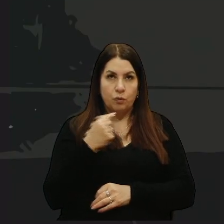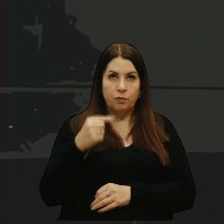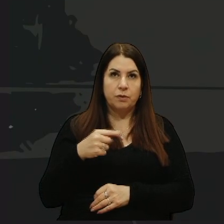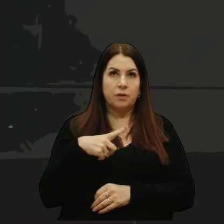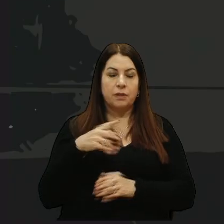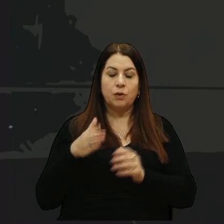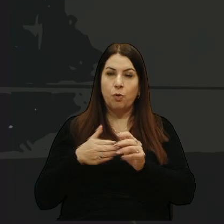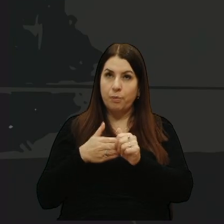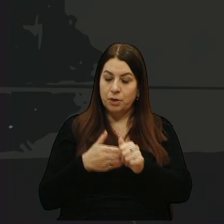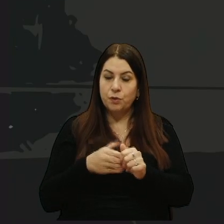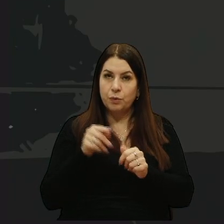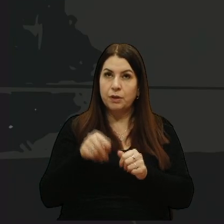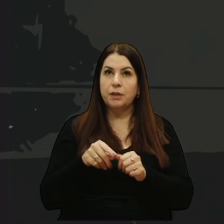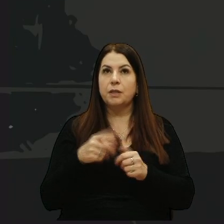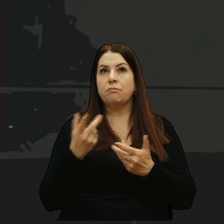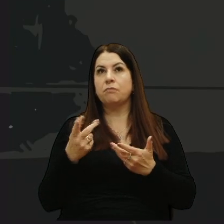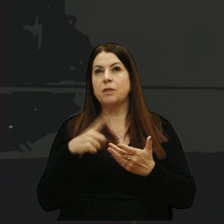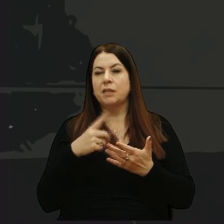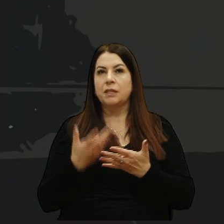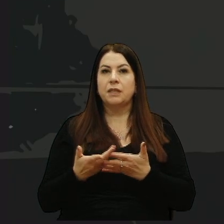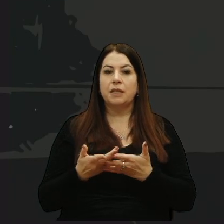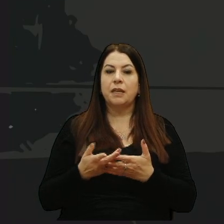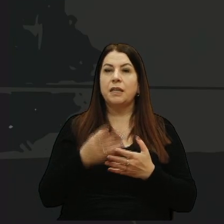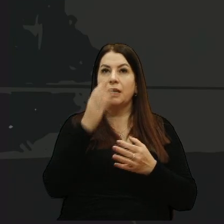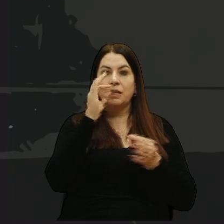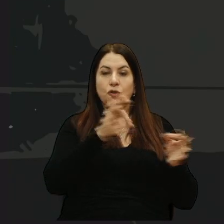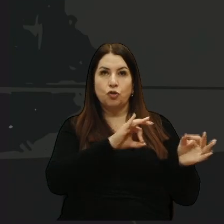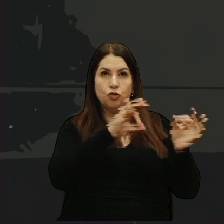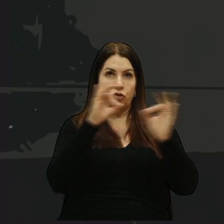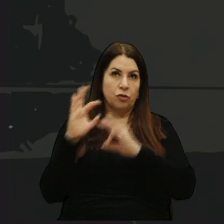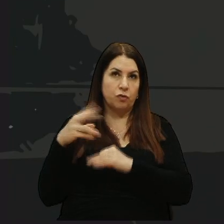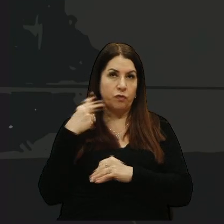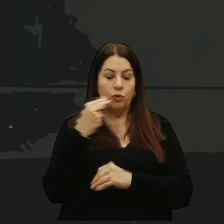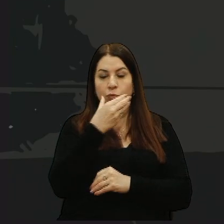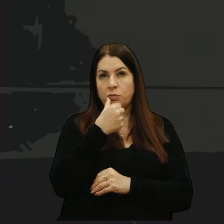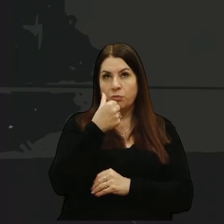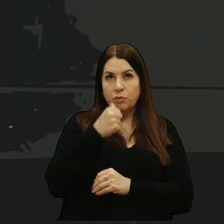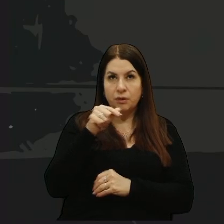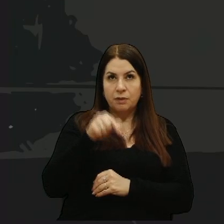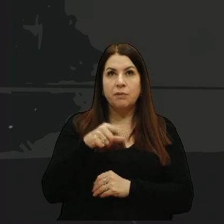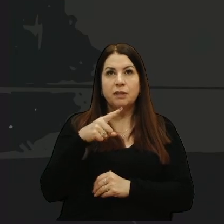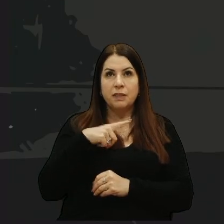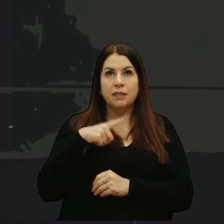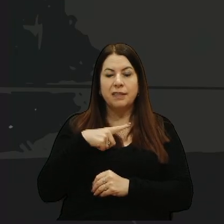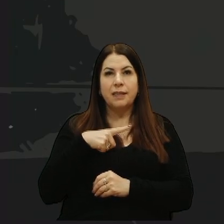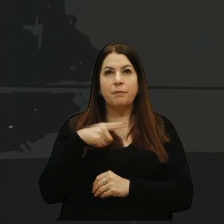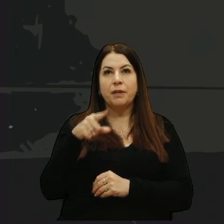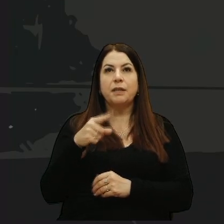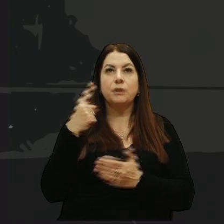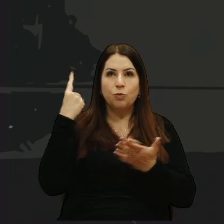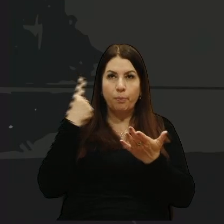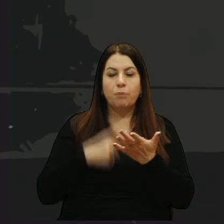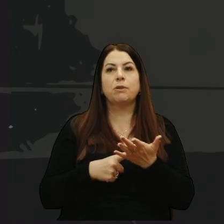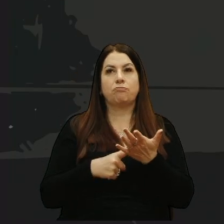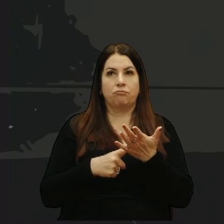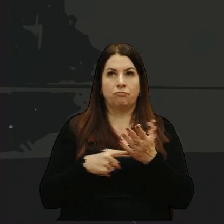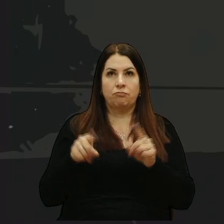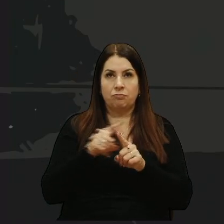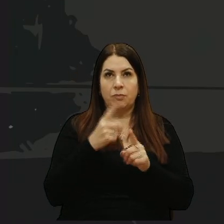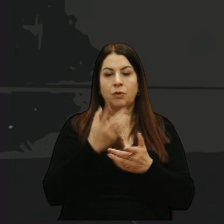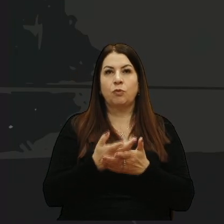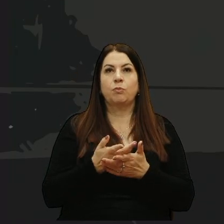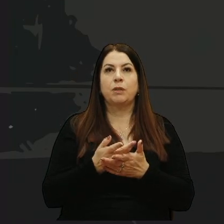nos acompanhando, quem está nos assistindo, todos os vereadores e vereadoras aqui, nós temos este compromisso